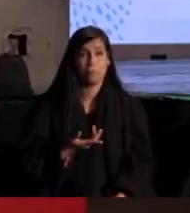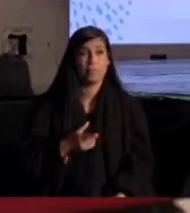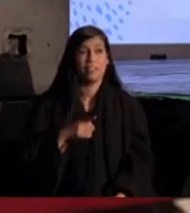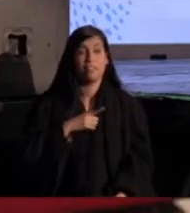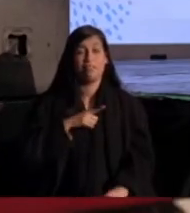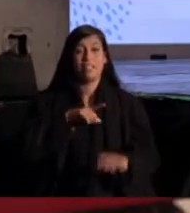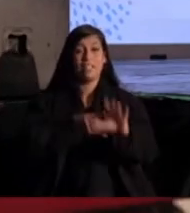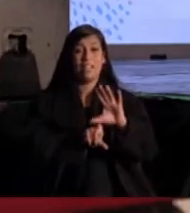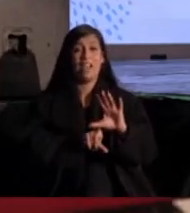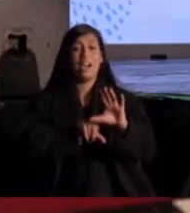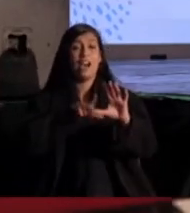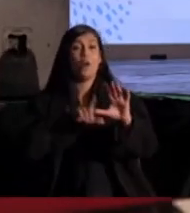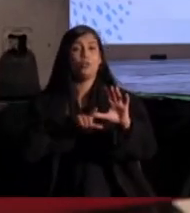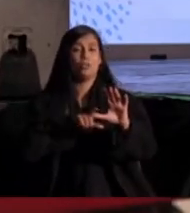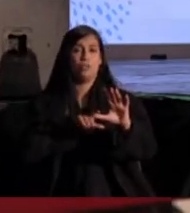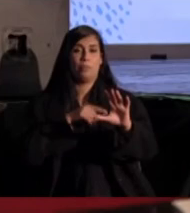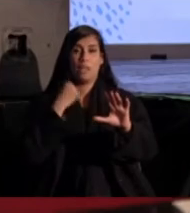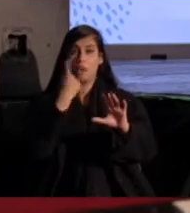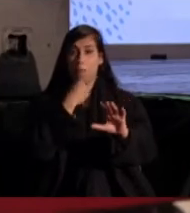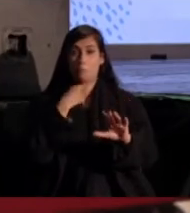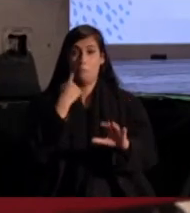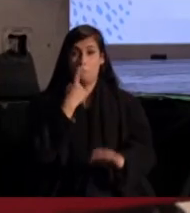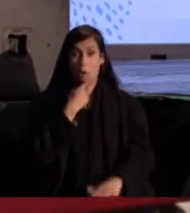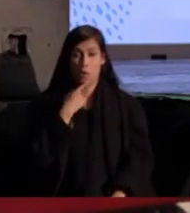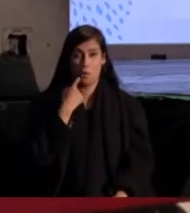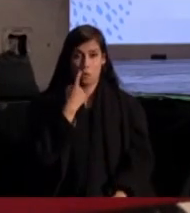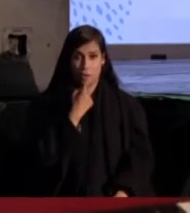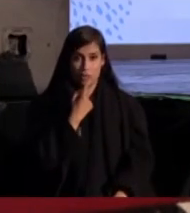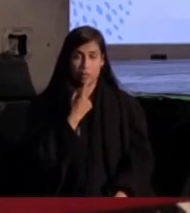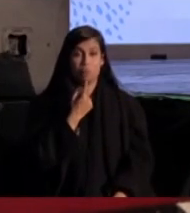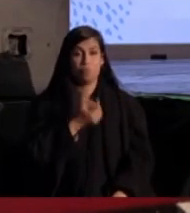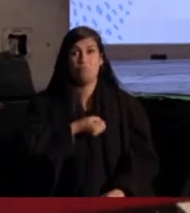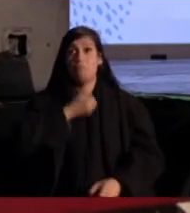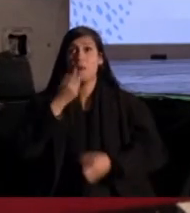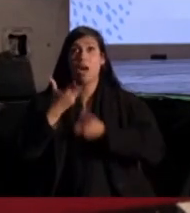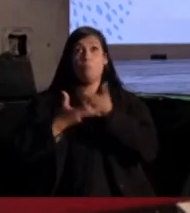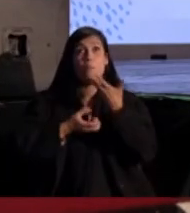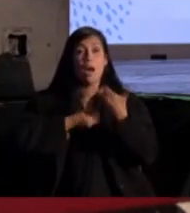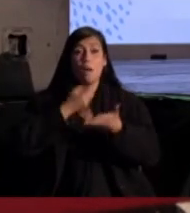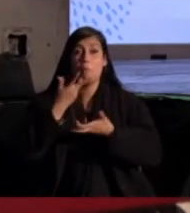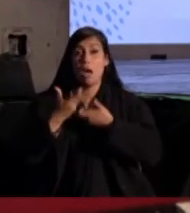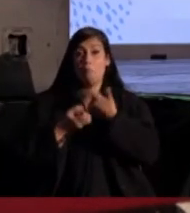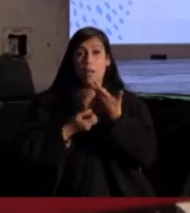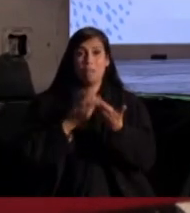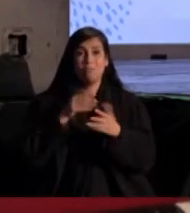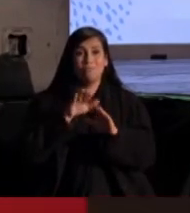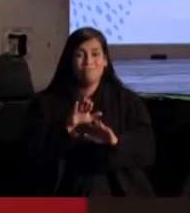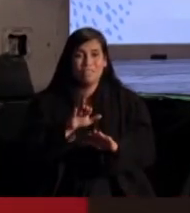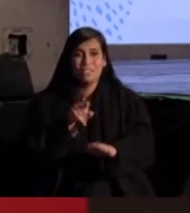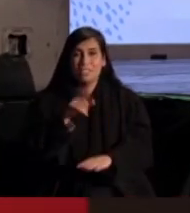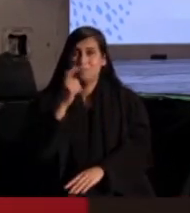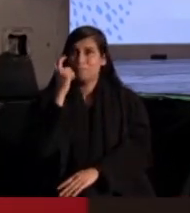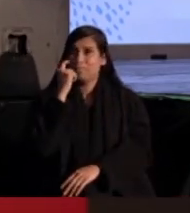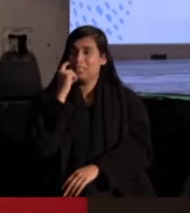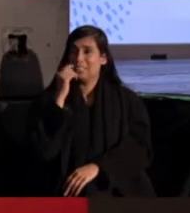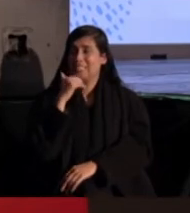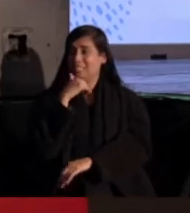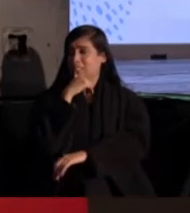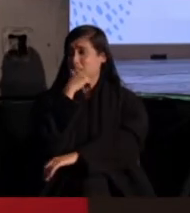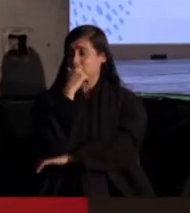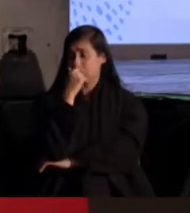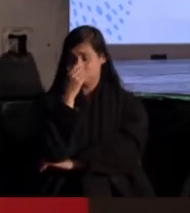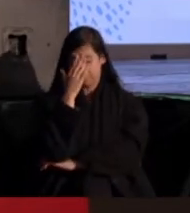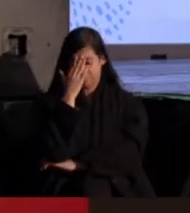bucal. A boca fala o que nem sempre gostaríamos que ela tivesse dito, que ela tivesse falado. E é muito comum isso, né?